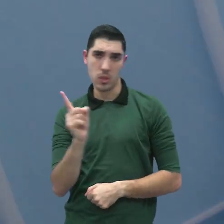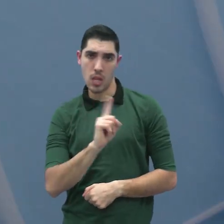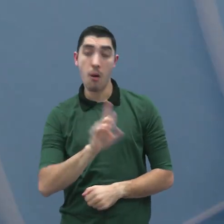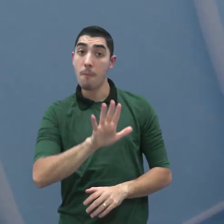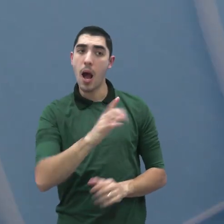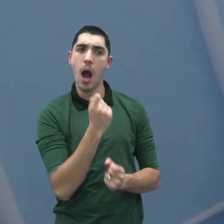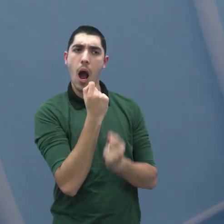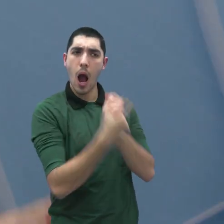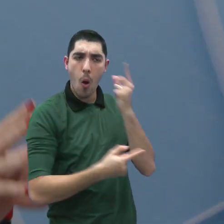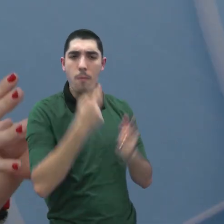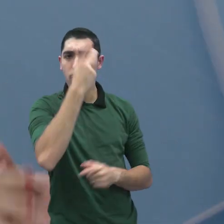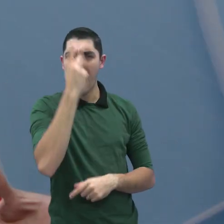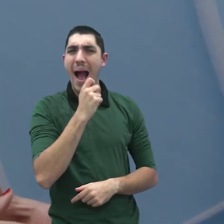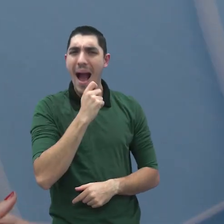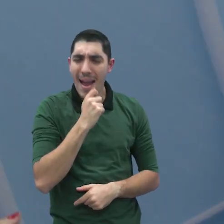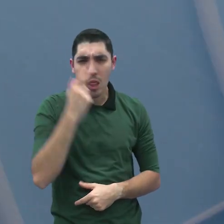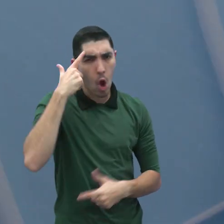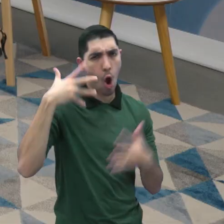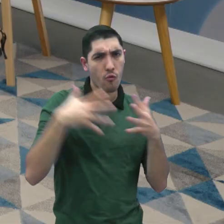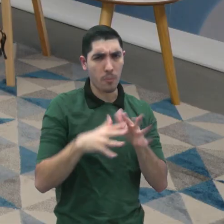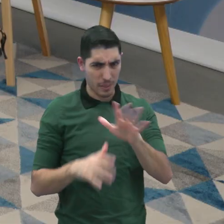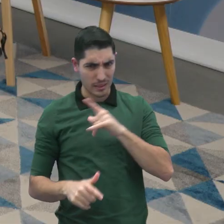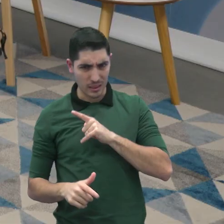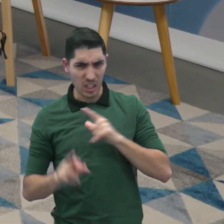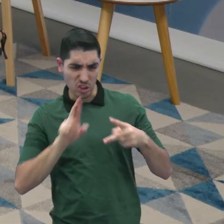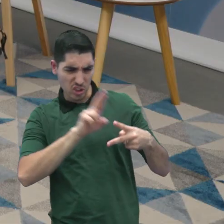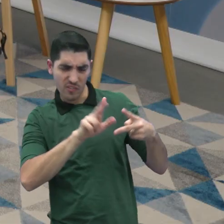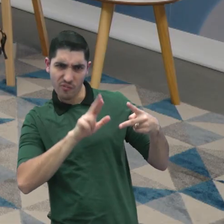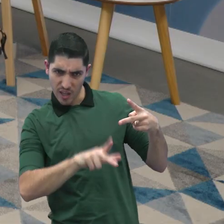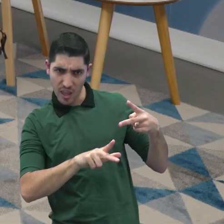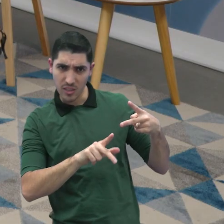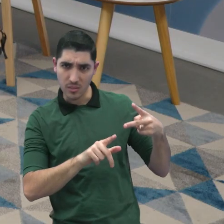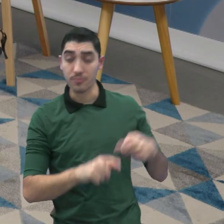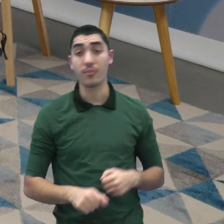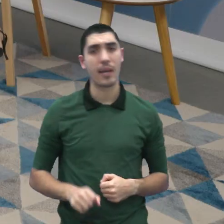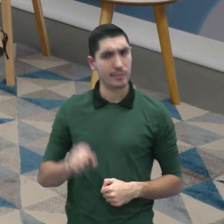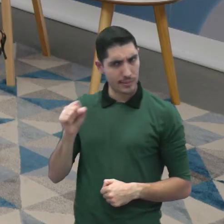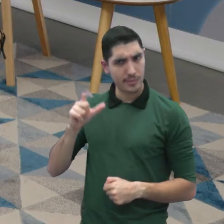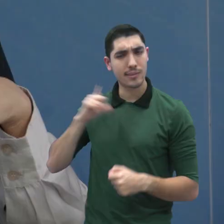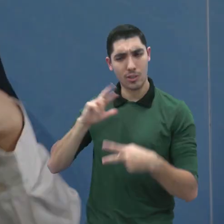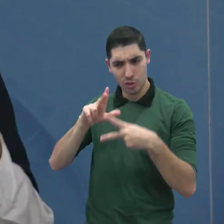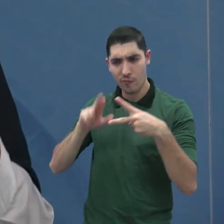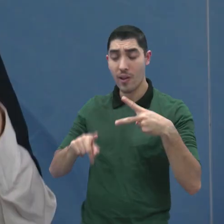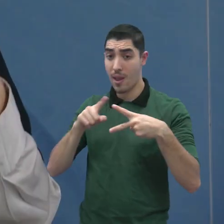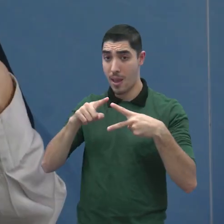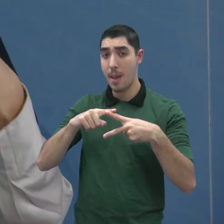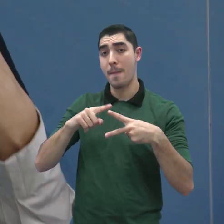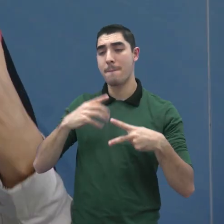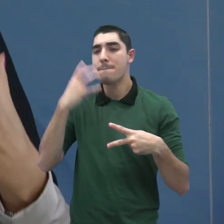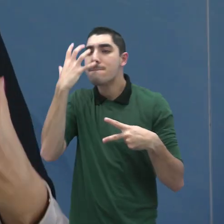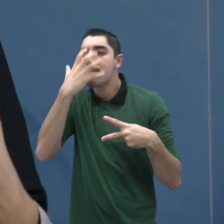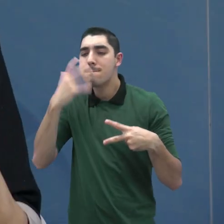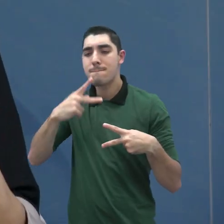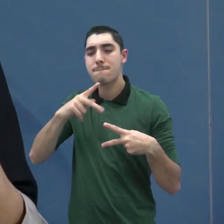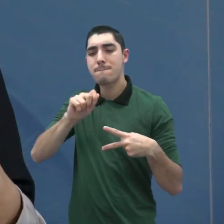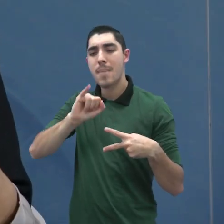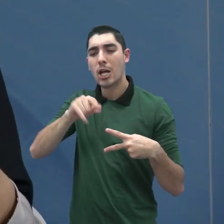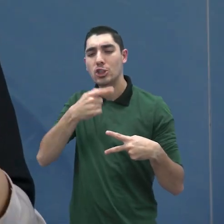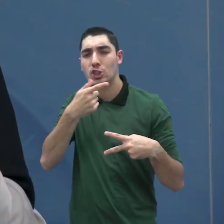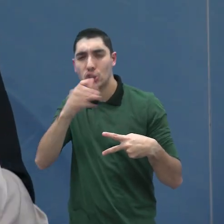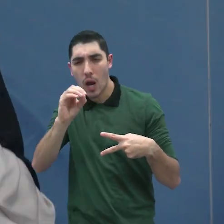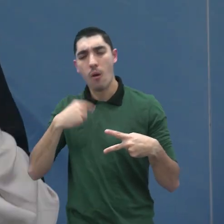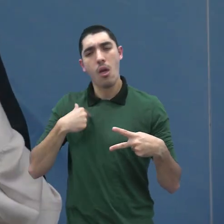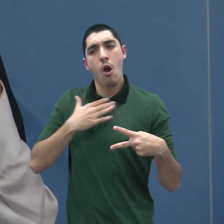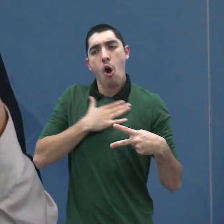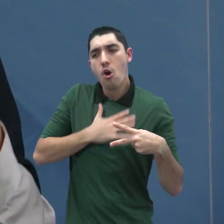ainda confundem. Tem diferença, de fato? Tem. A paixão, ela é aquela coisa que move o ser humano,